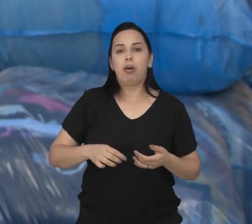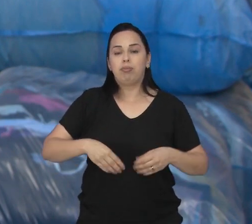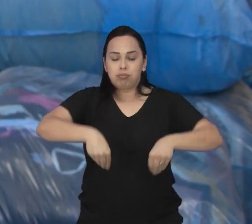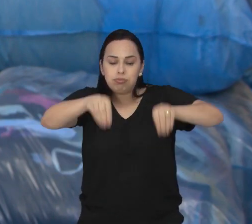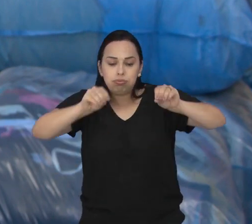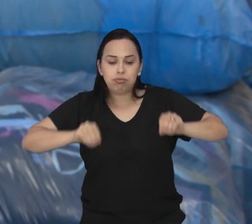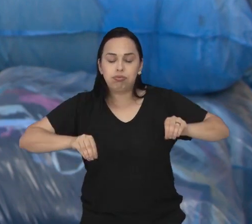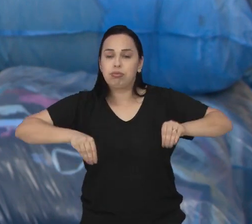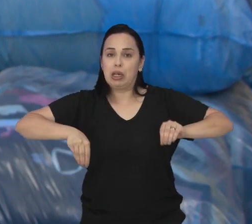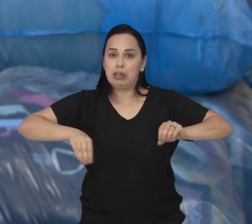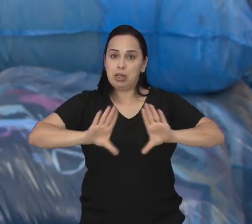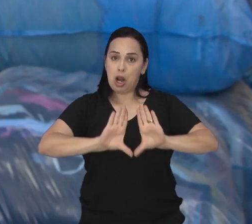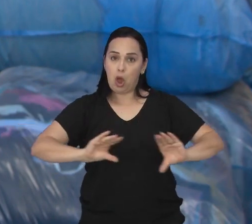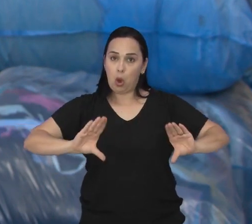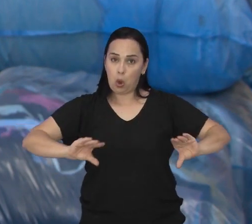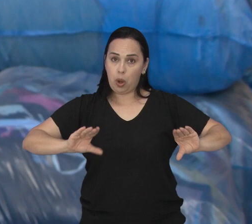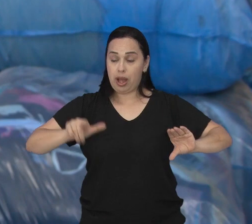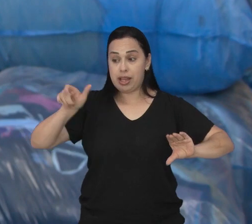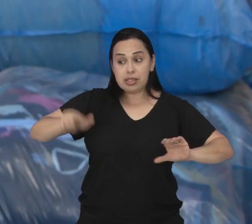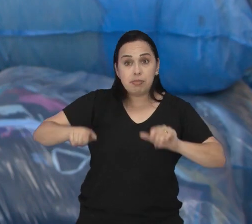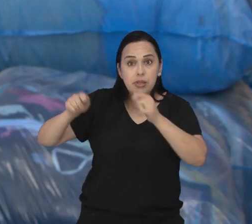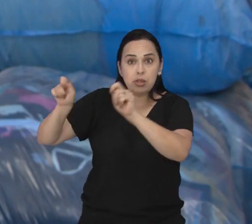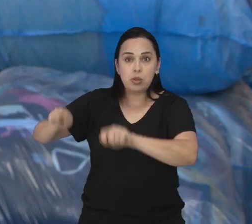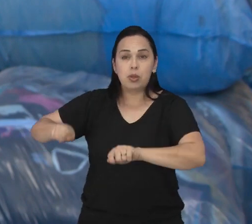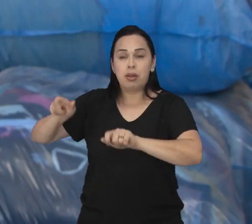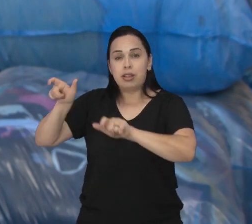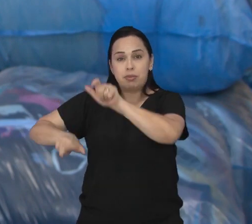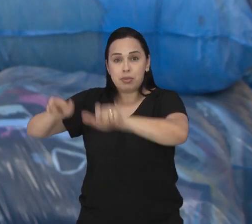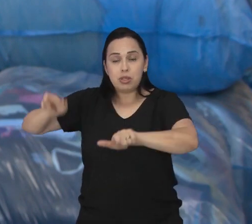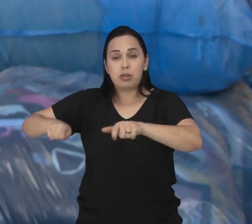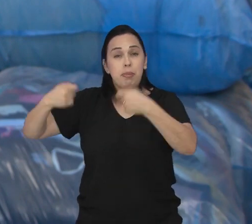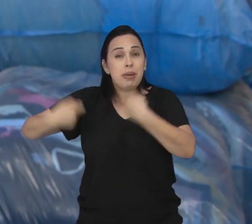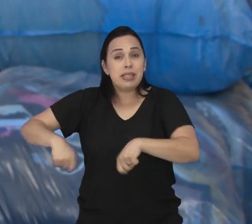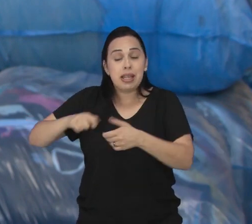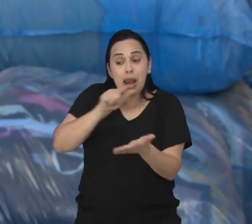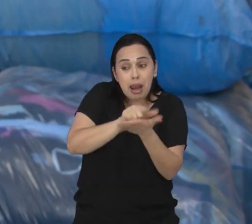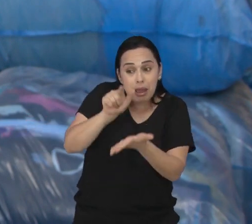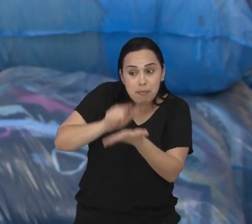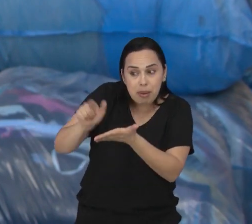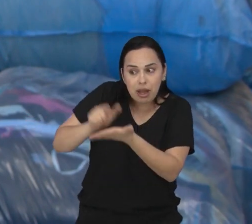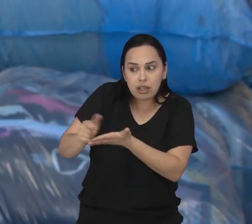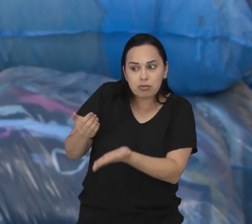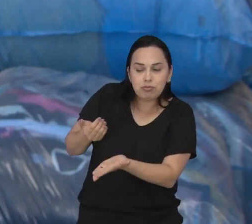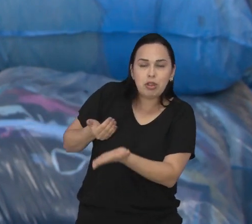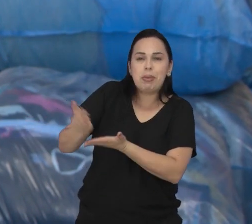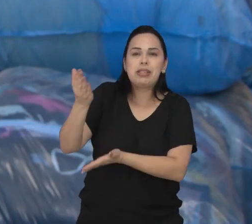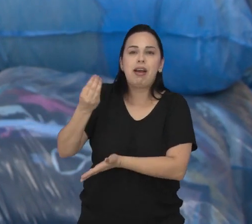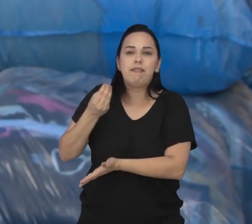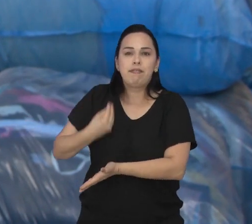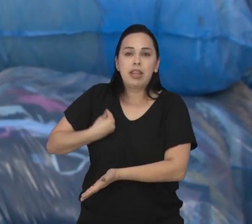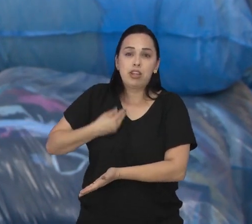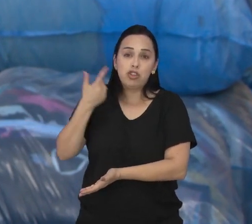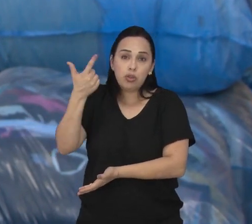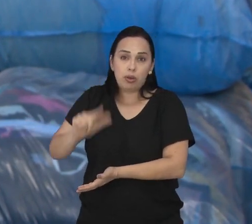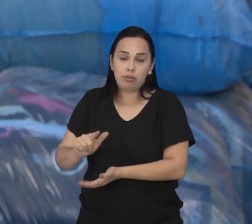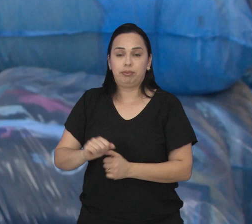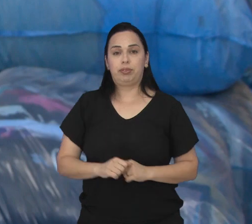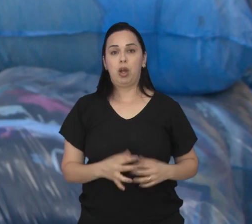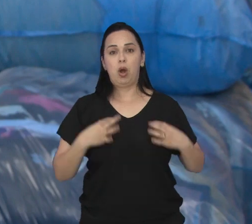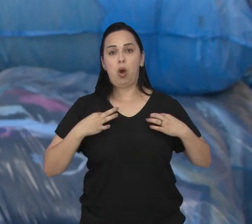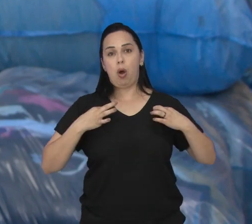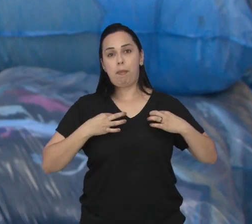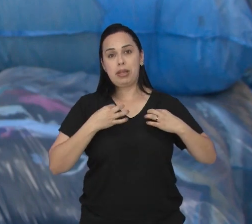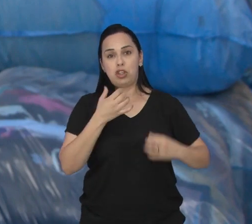de cama, porque também as pessoas perderam e precisam limpar e começar de novo. Roupa